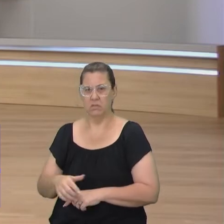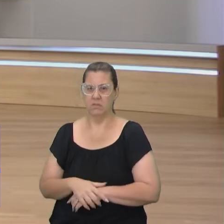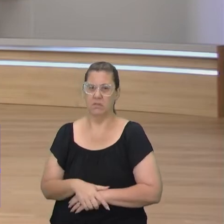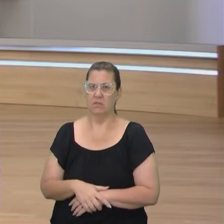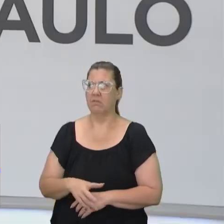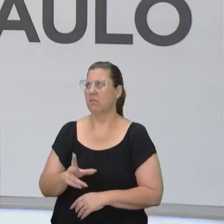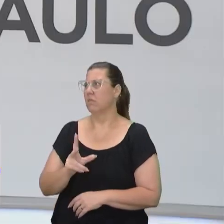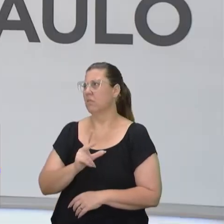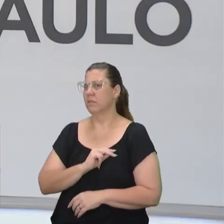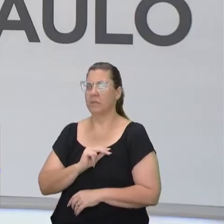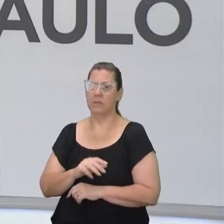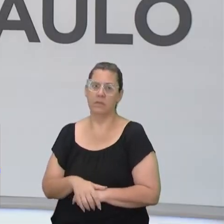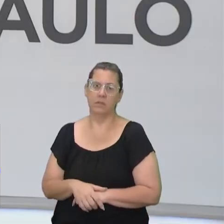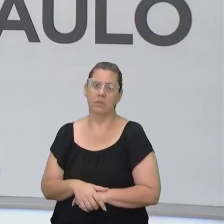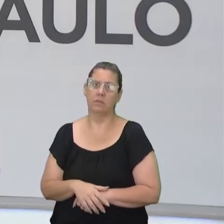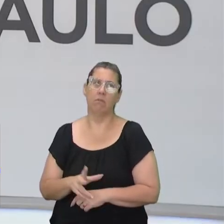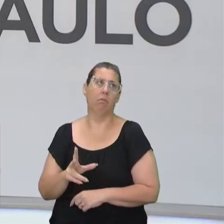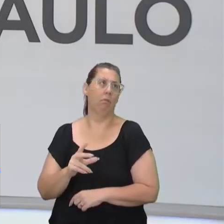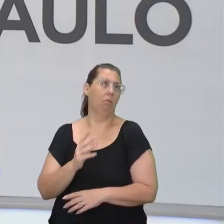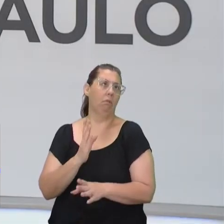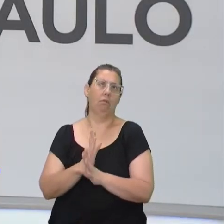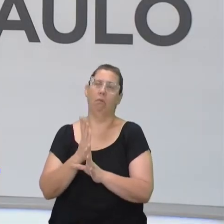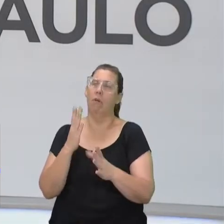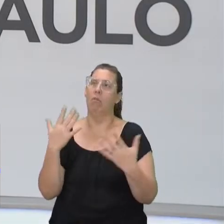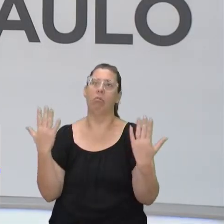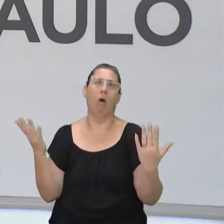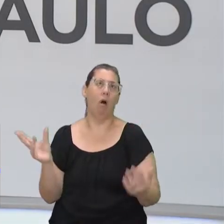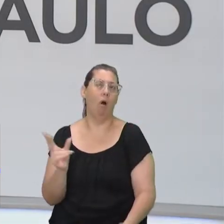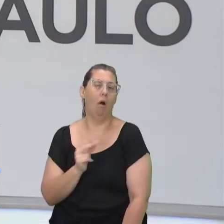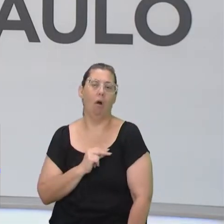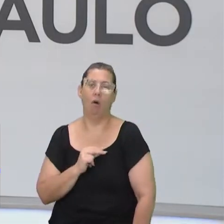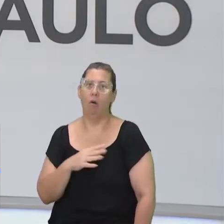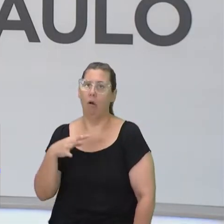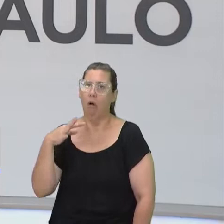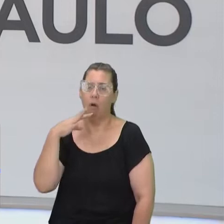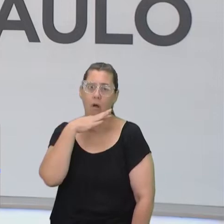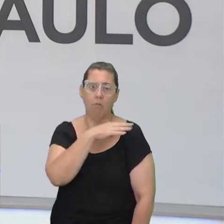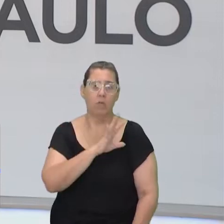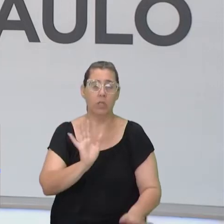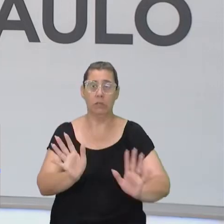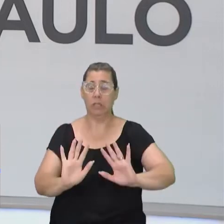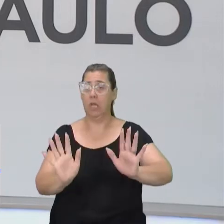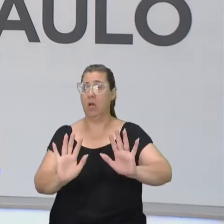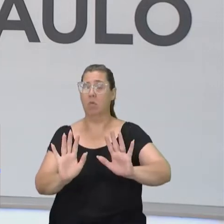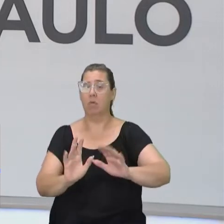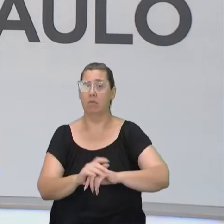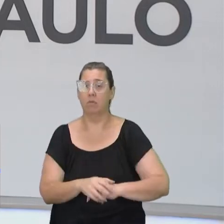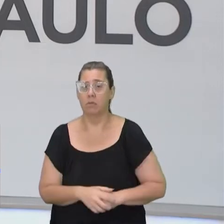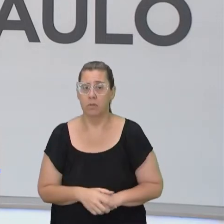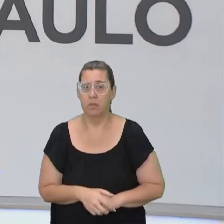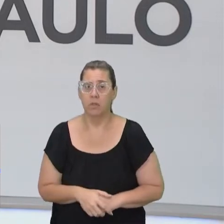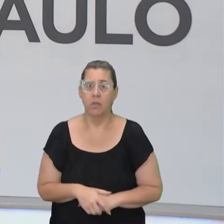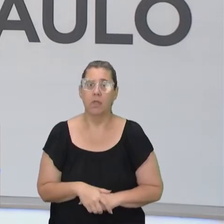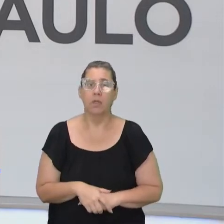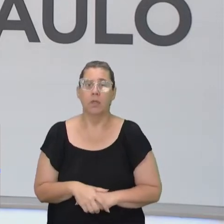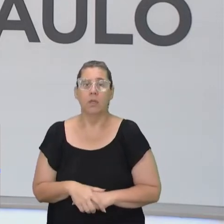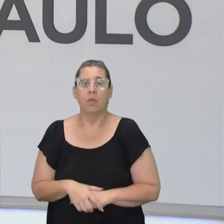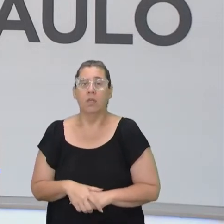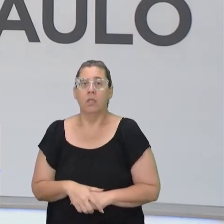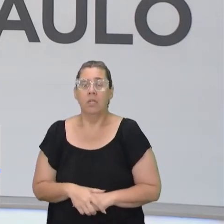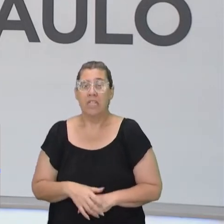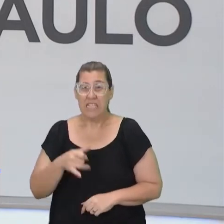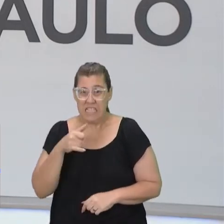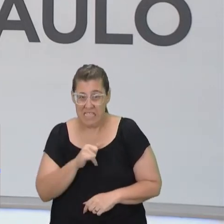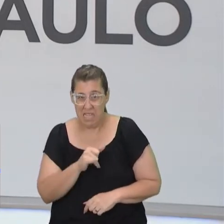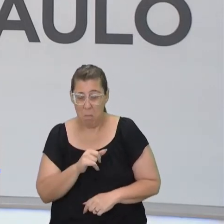Professor, nossa, descobriu o Brasil, que óbvio. Não. Se fosse em